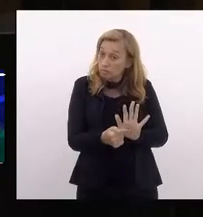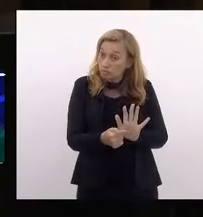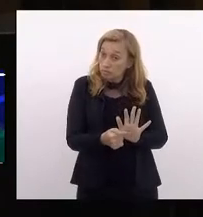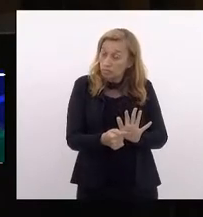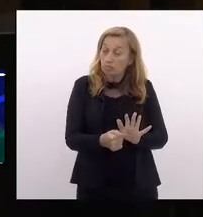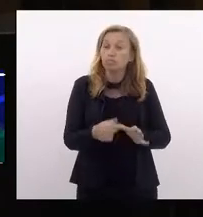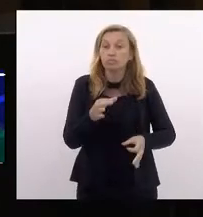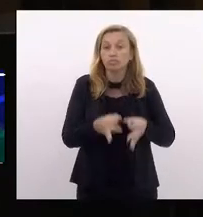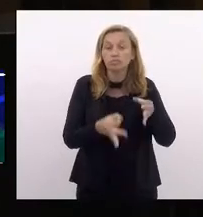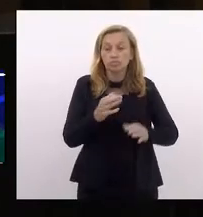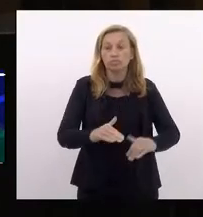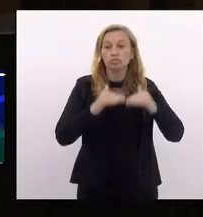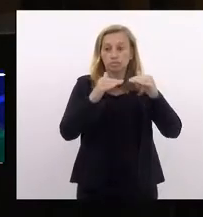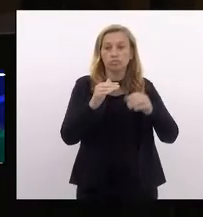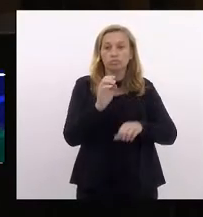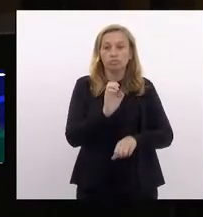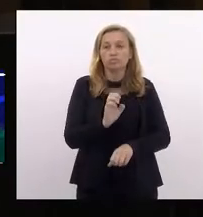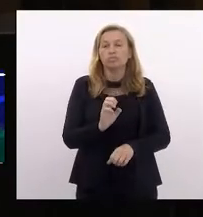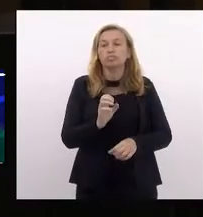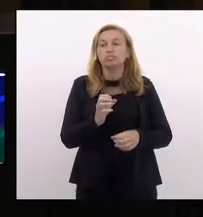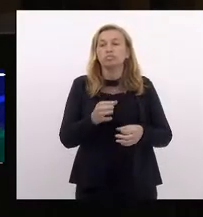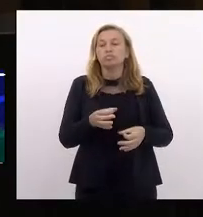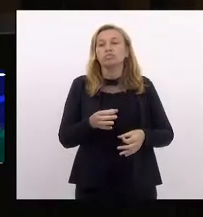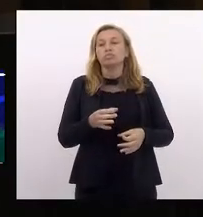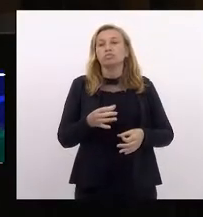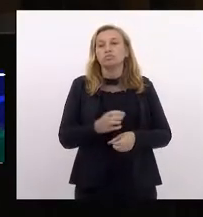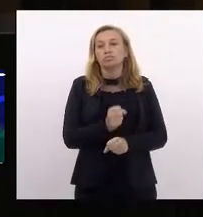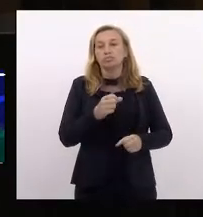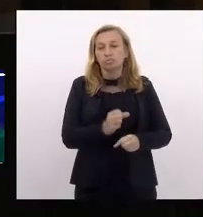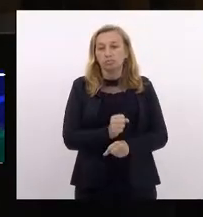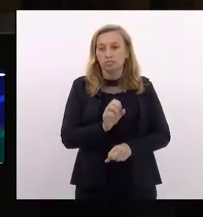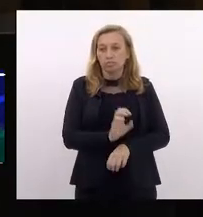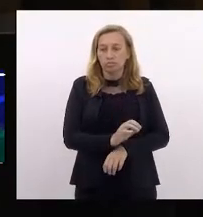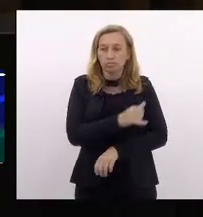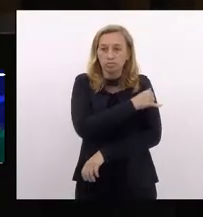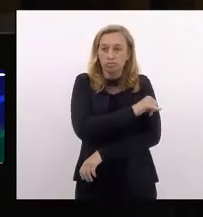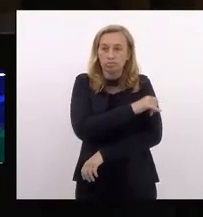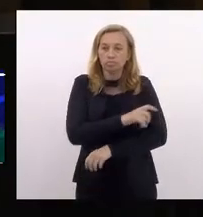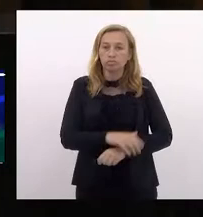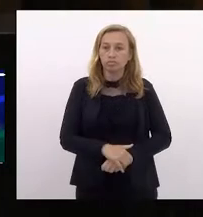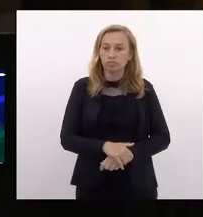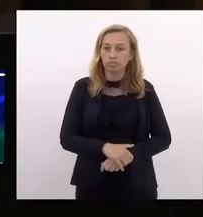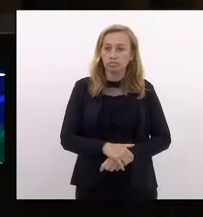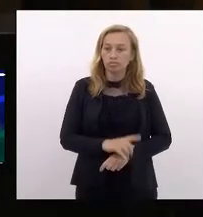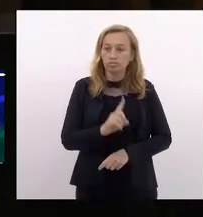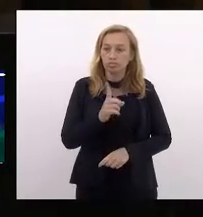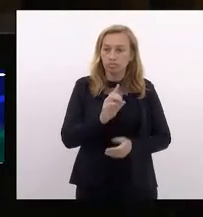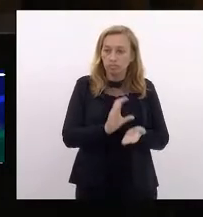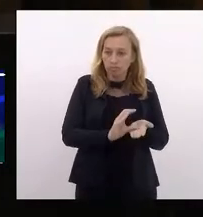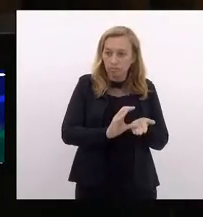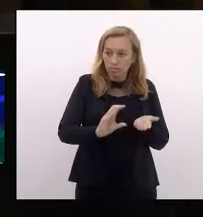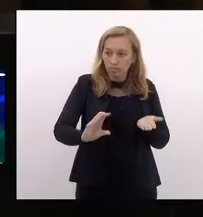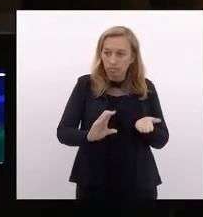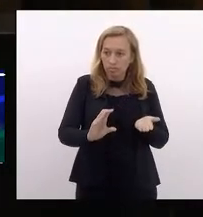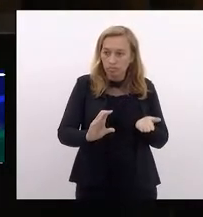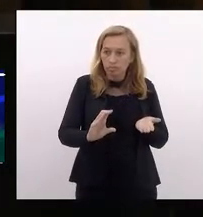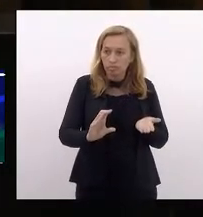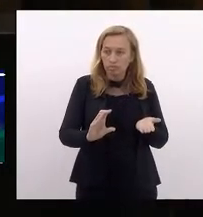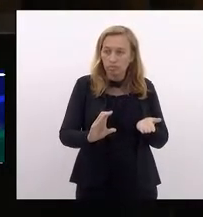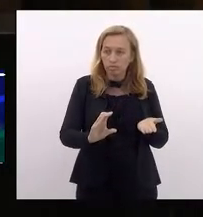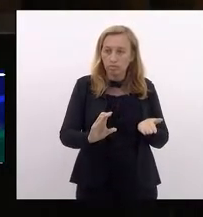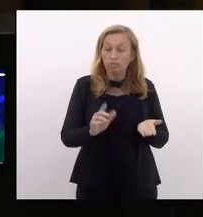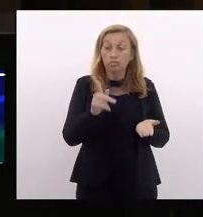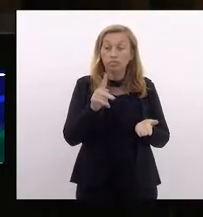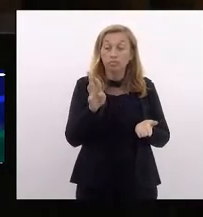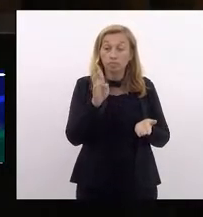pelo Tribunal de Contas do Estado do Rio de Janeiro a não destinação dos recursos do pré-sal para a